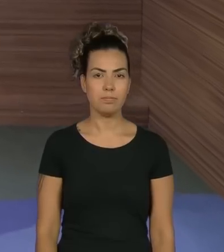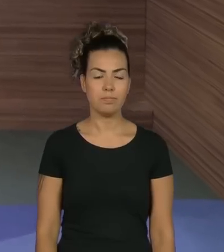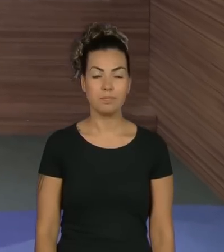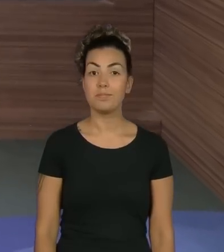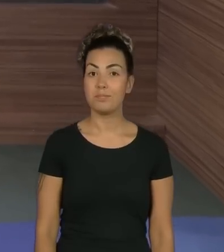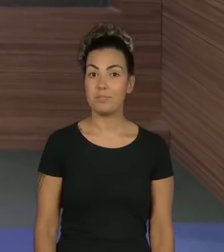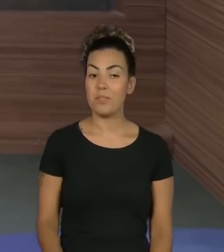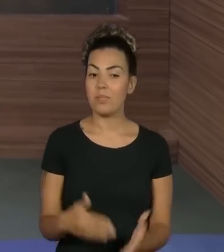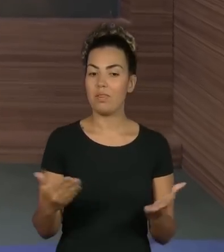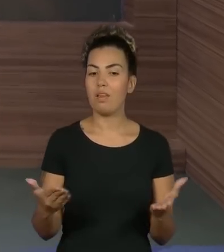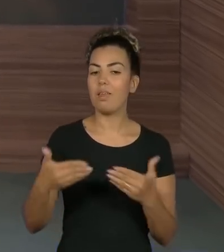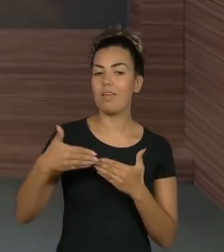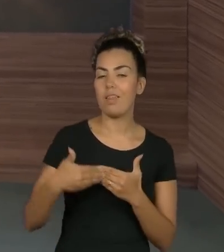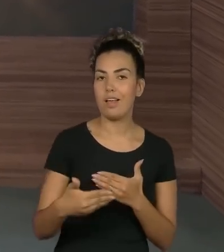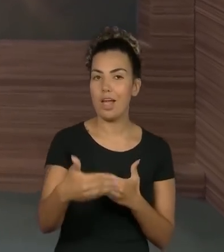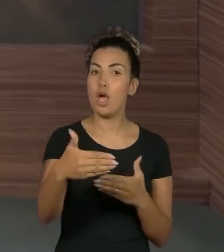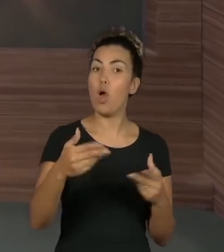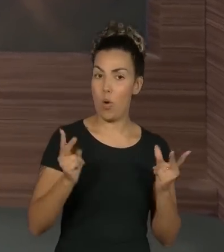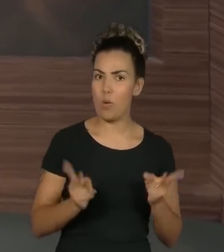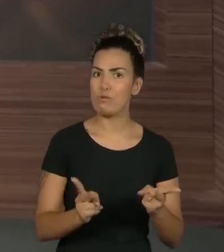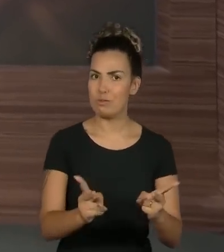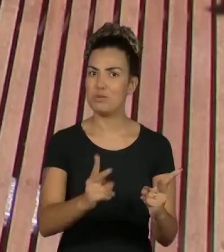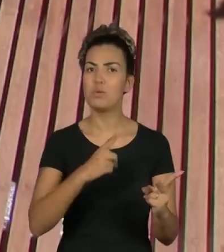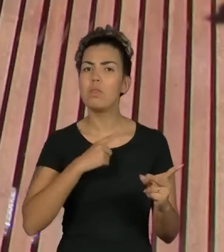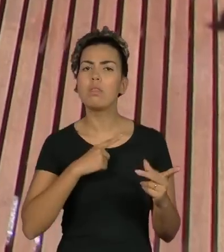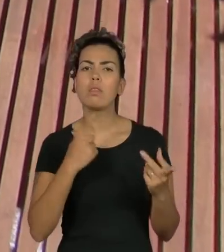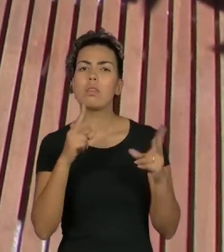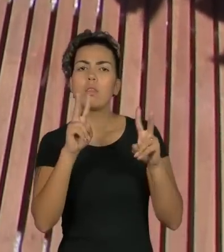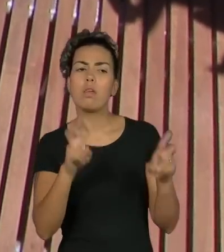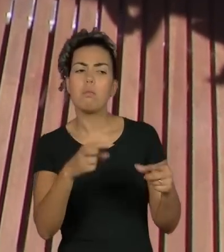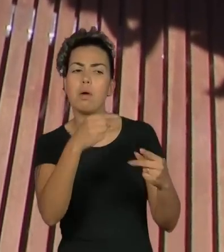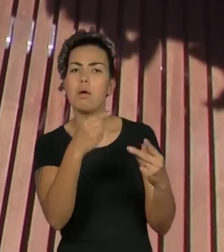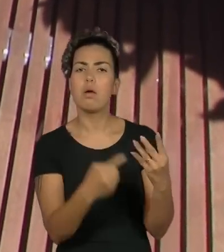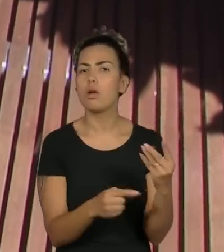Você acompanha logo mais aqui no Repórter Eco.